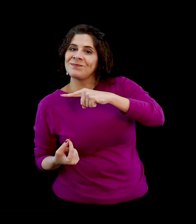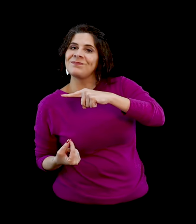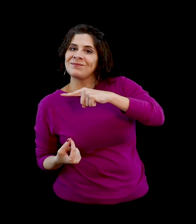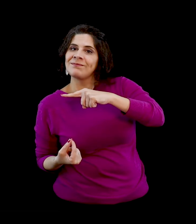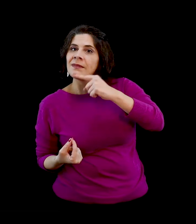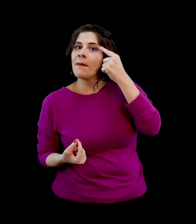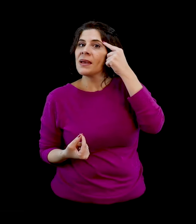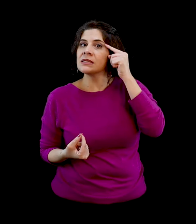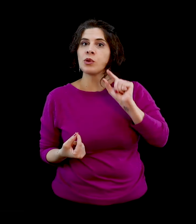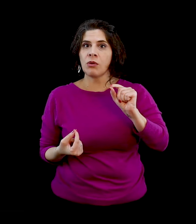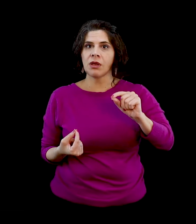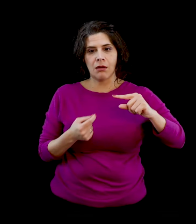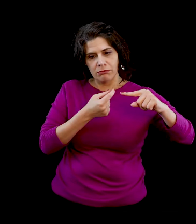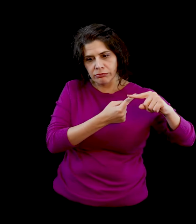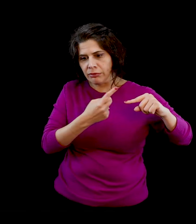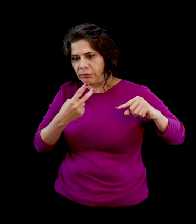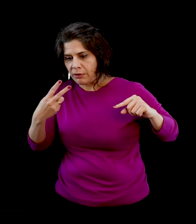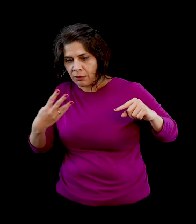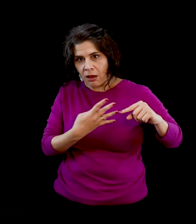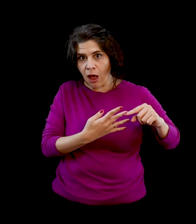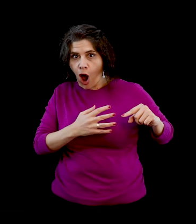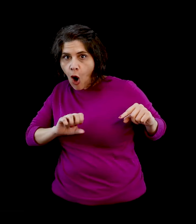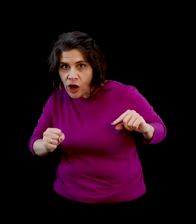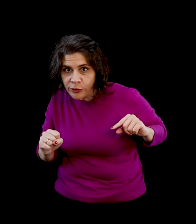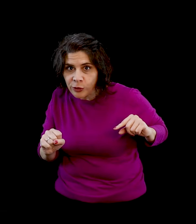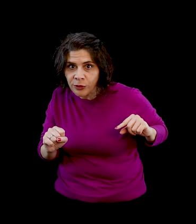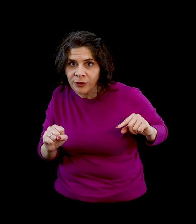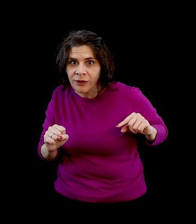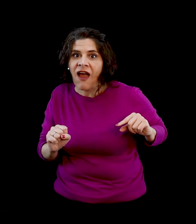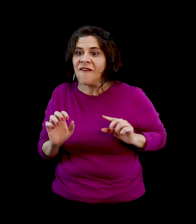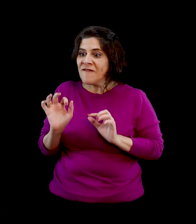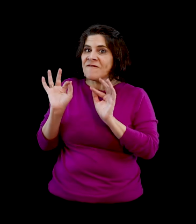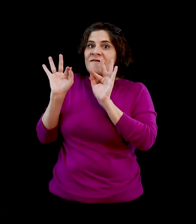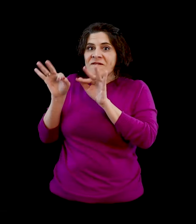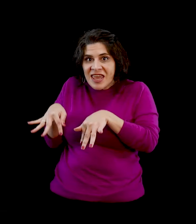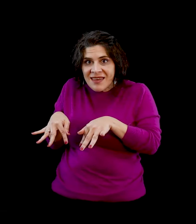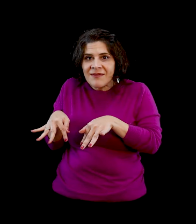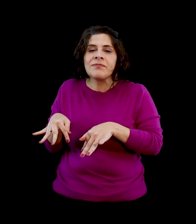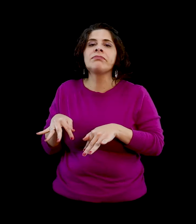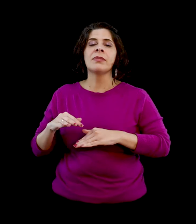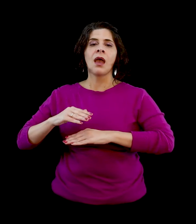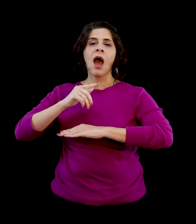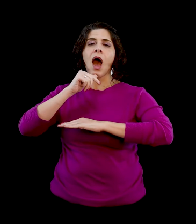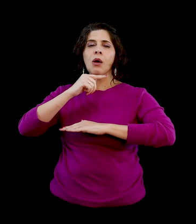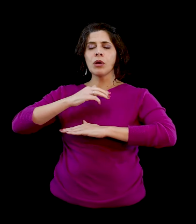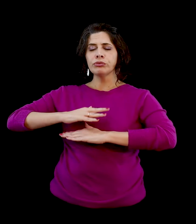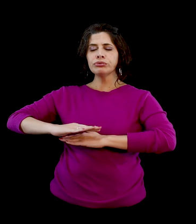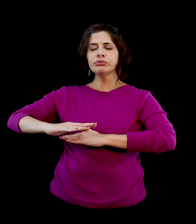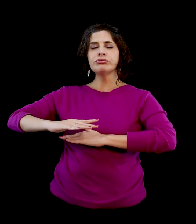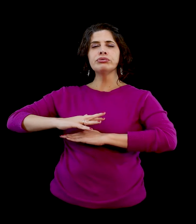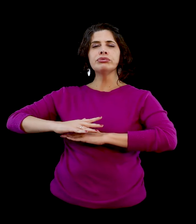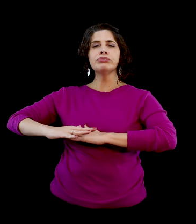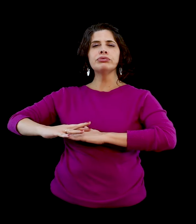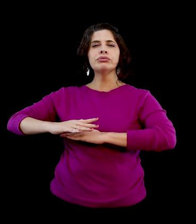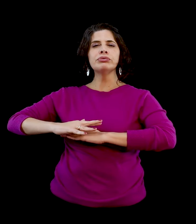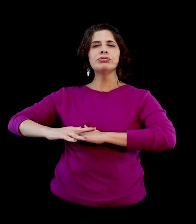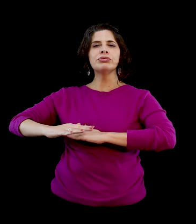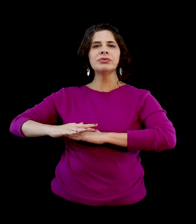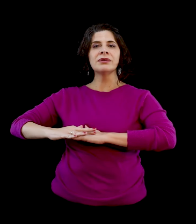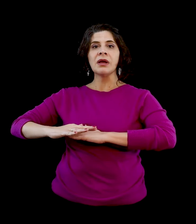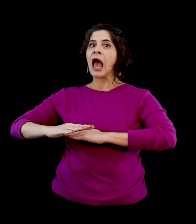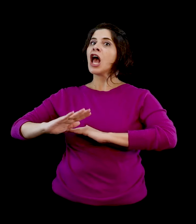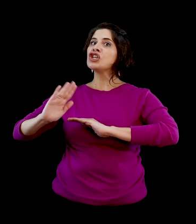e pensando que aqui no final, eu tenho que criar uma sequência, pensando que aqui no final a minha água vai estar parada de novo e talvez eu já tenha